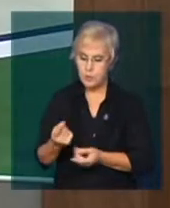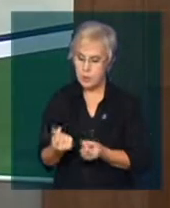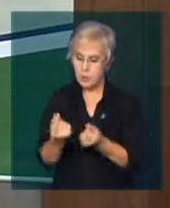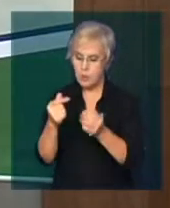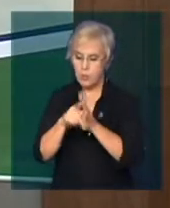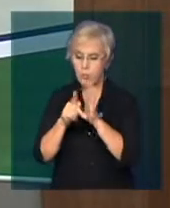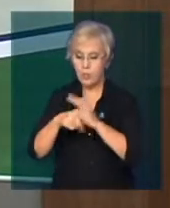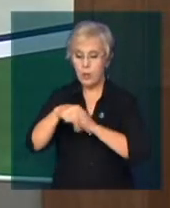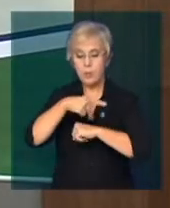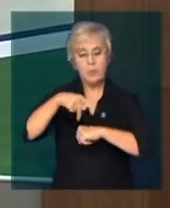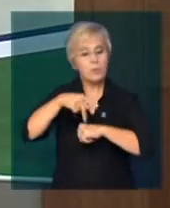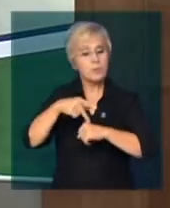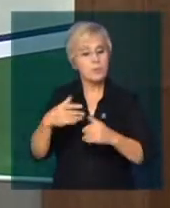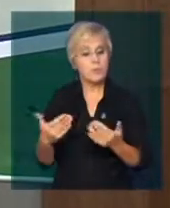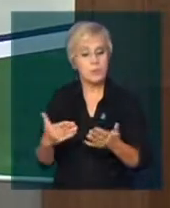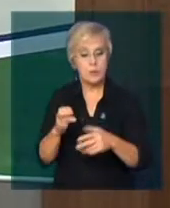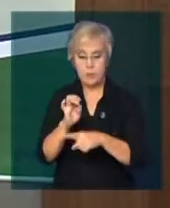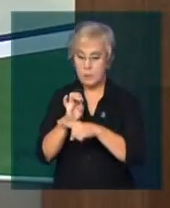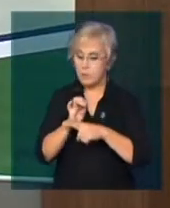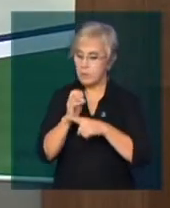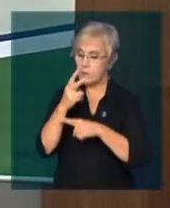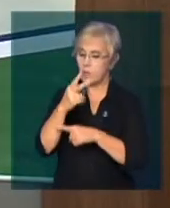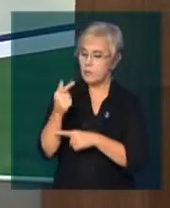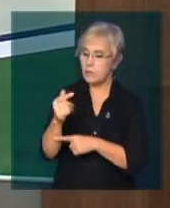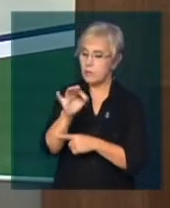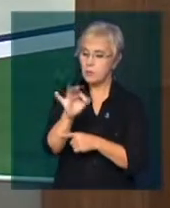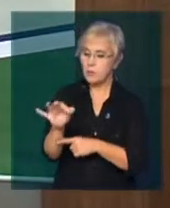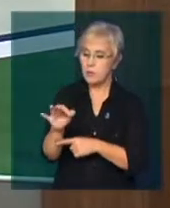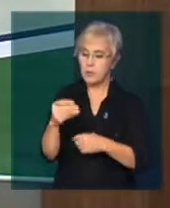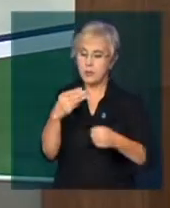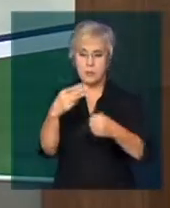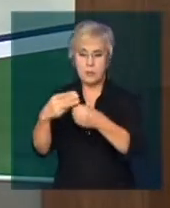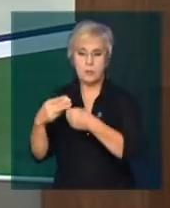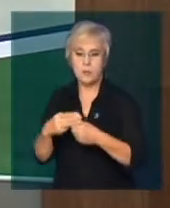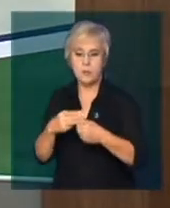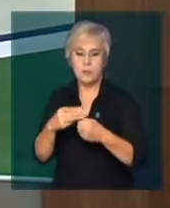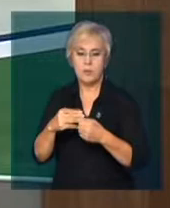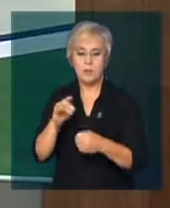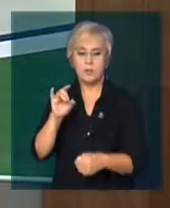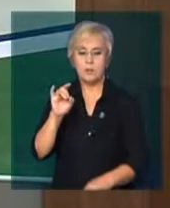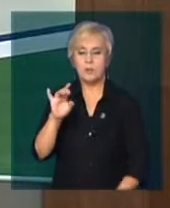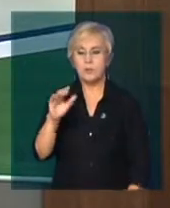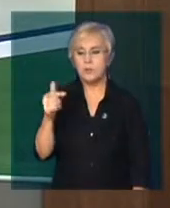país. Os estados, 27%. E os municípios, apenas